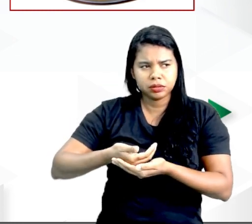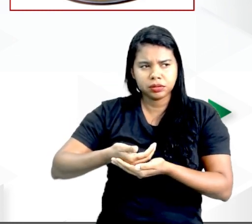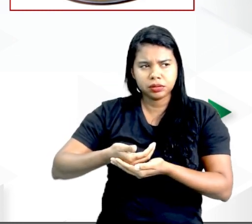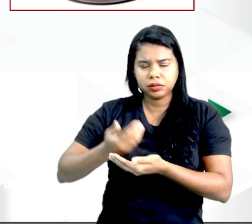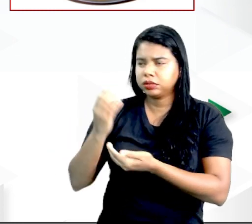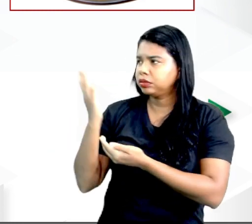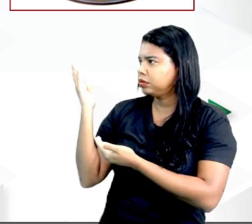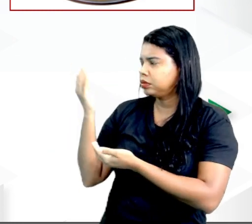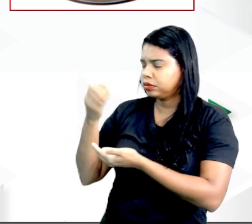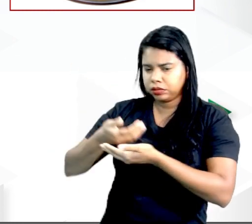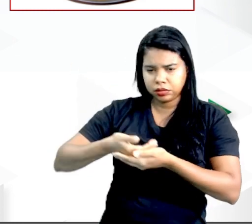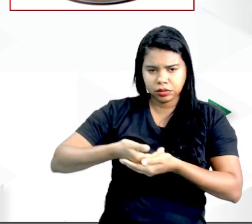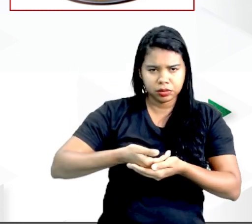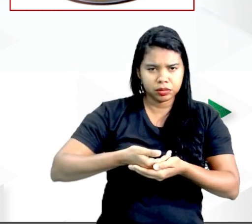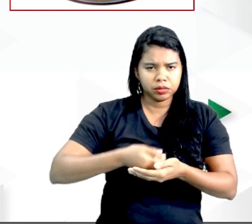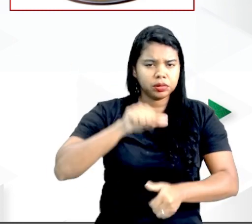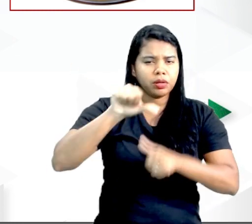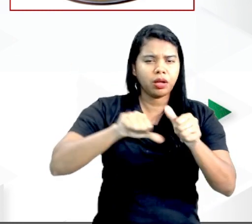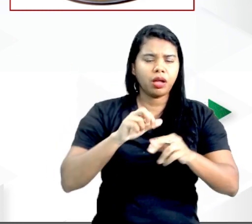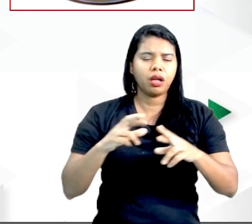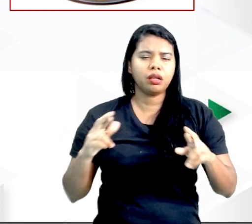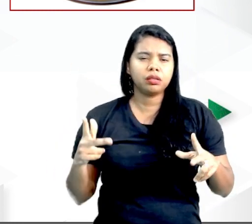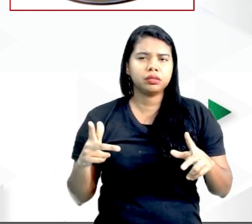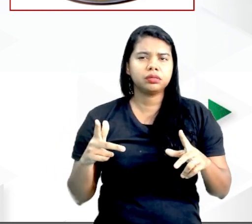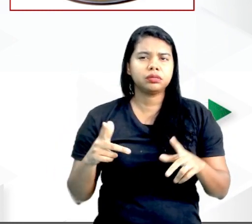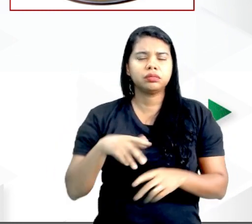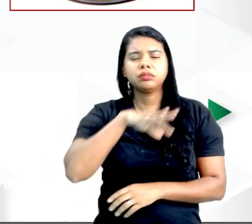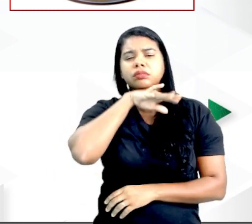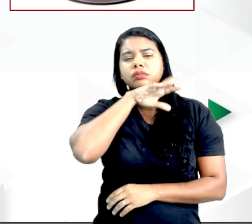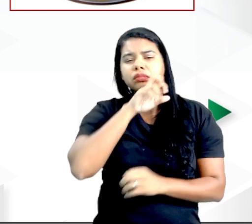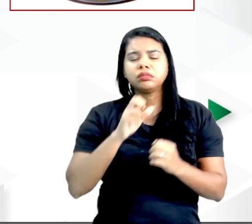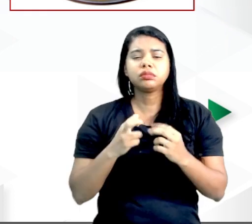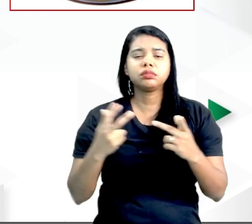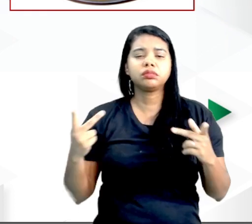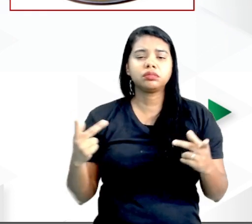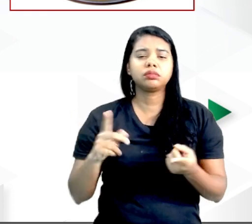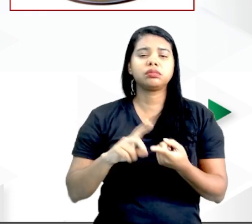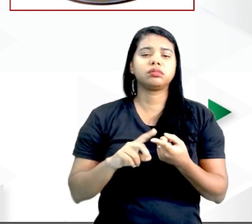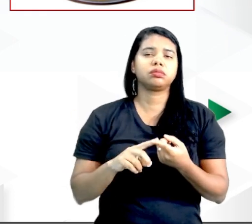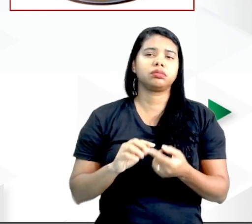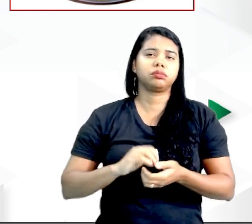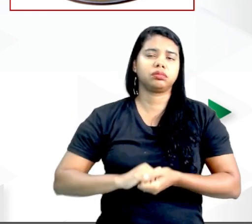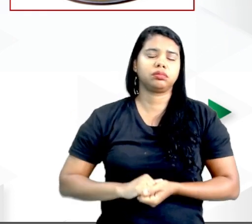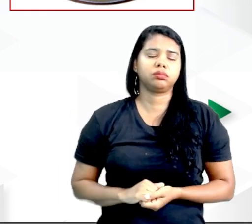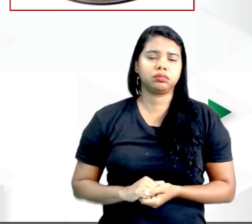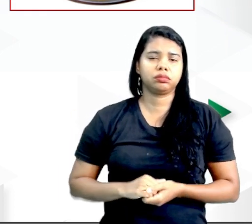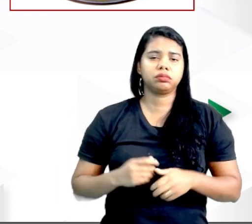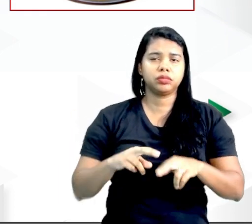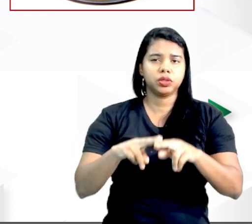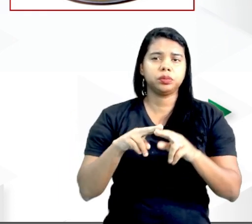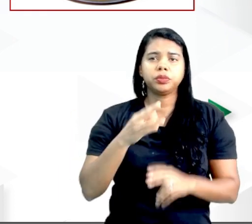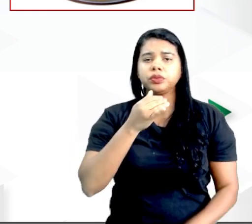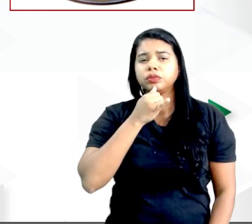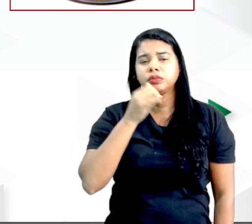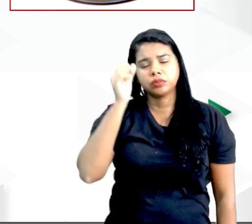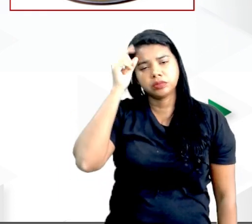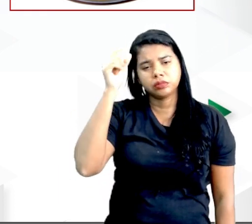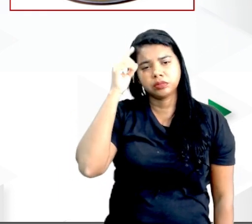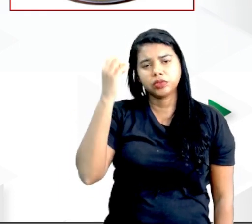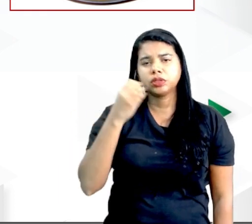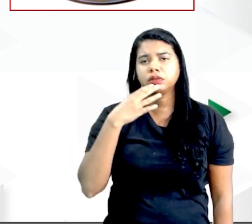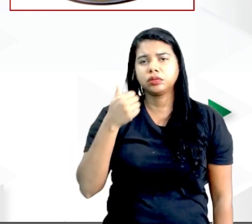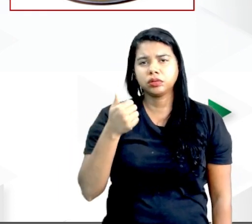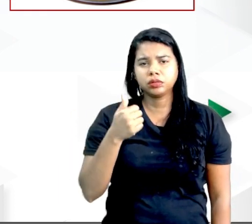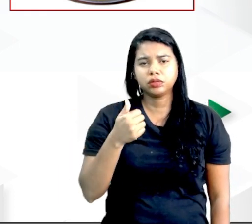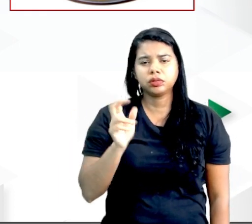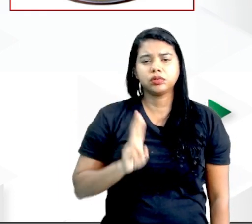isso levava, assim, certo prejuízo para algumas pessoas e vantagens para outros. Então por isso que a ideia foi boa de